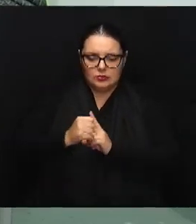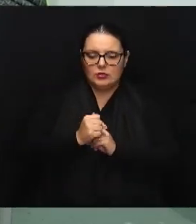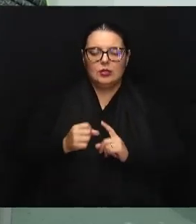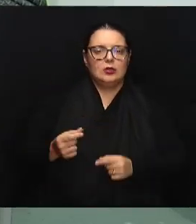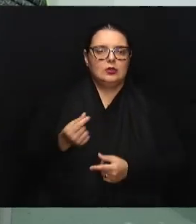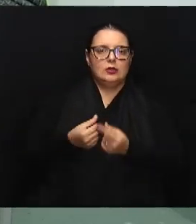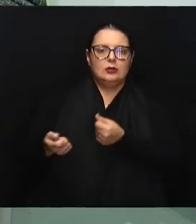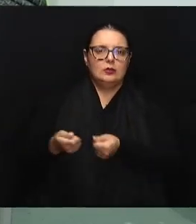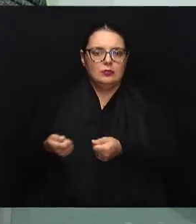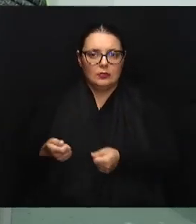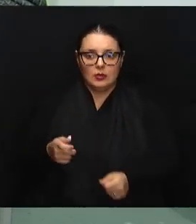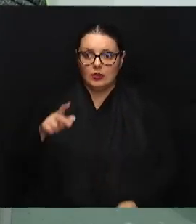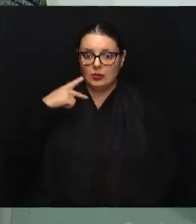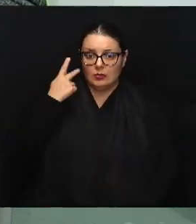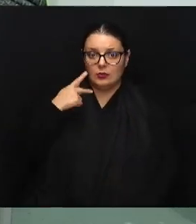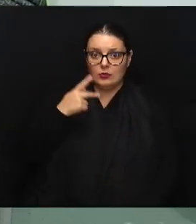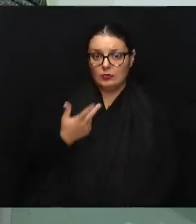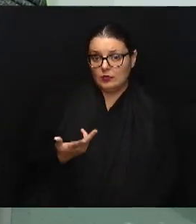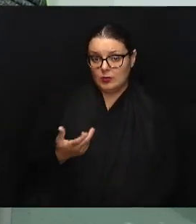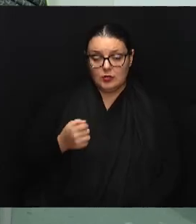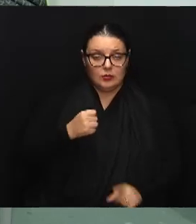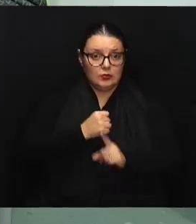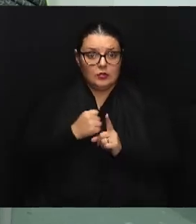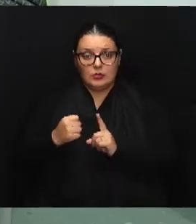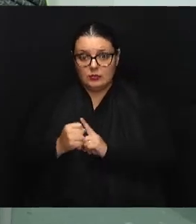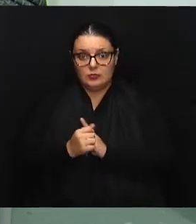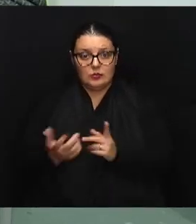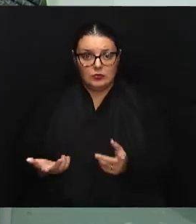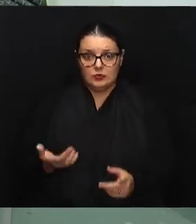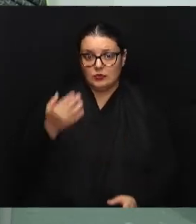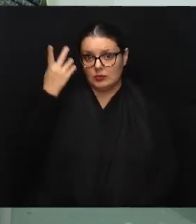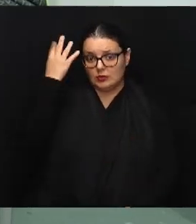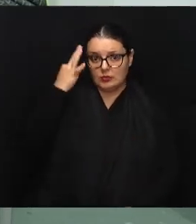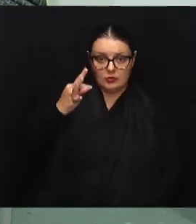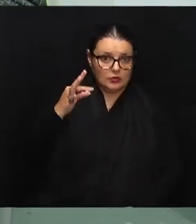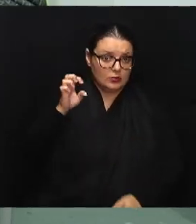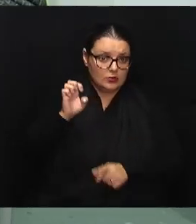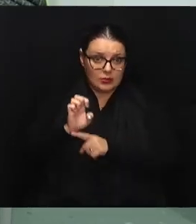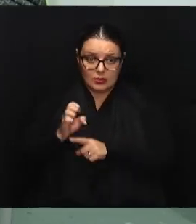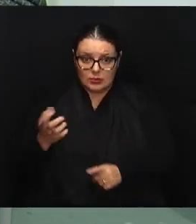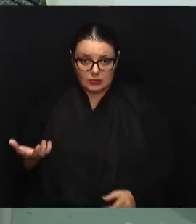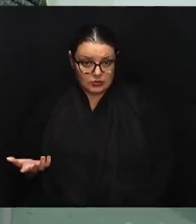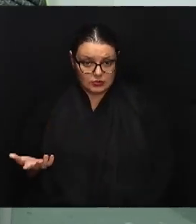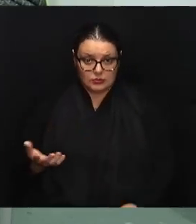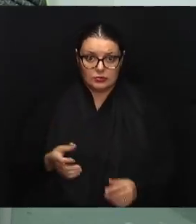economia, política social, né, teoria do Estado,